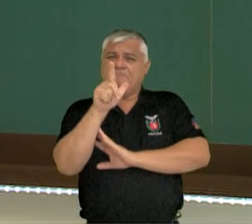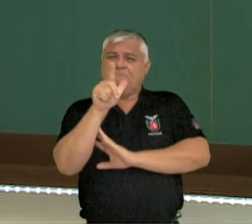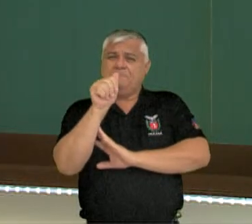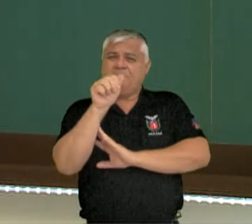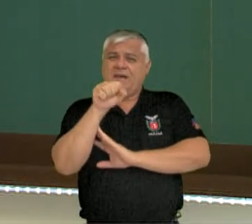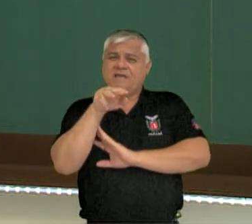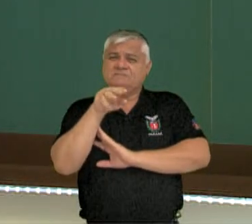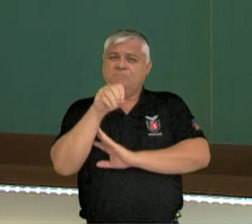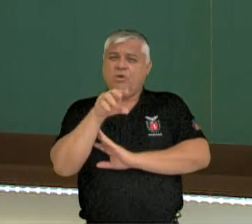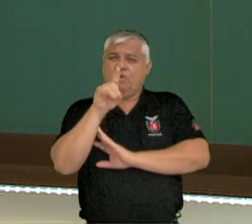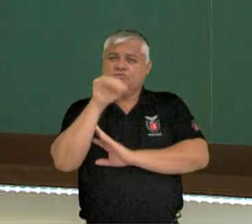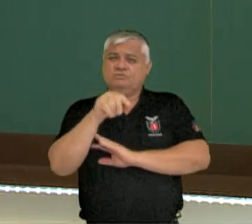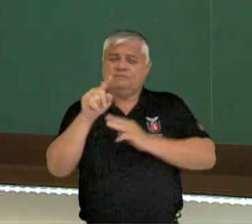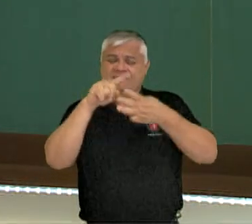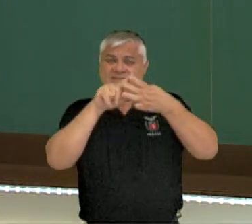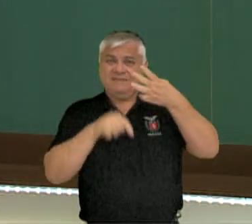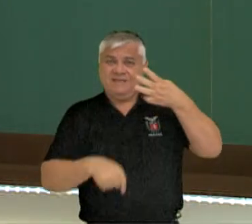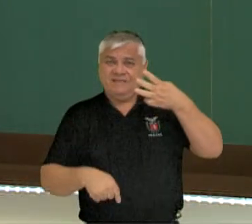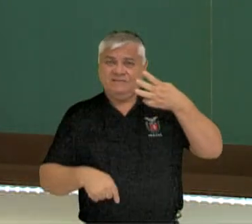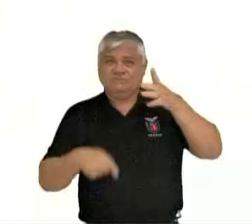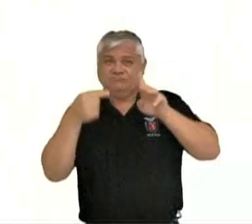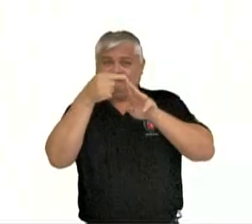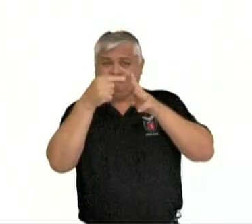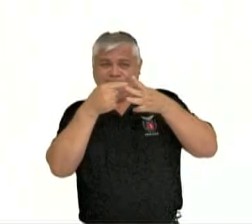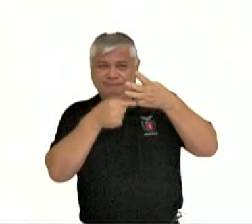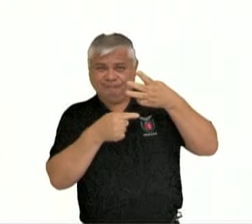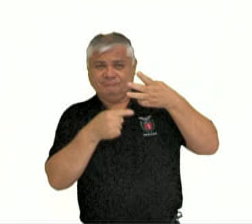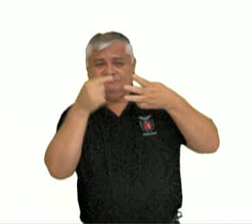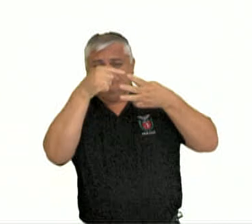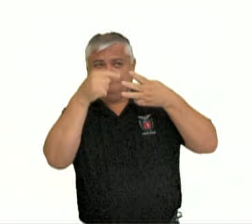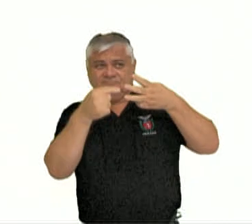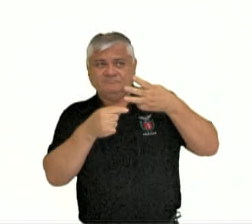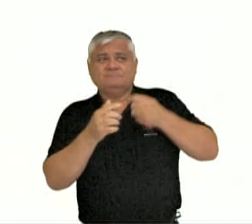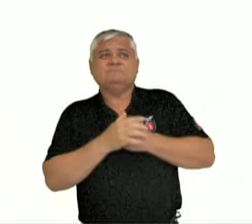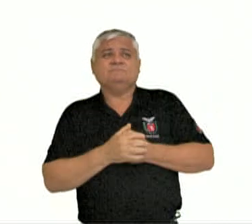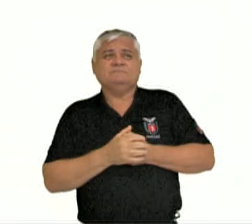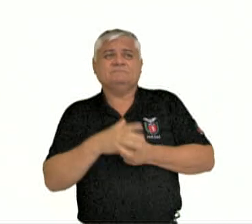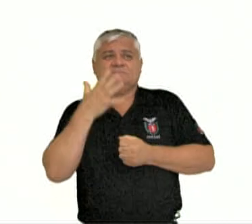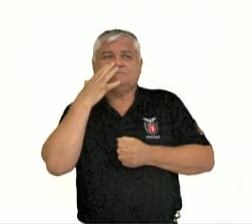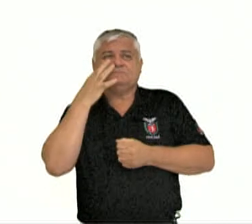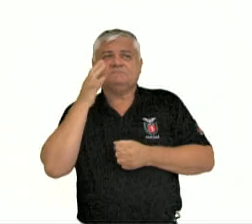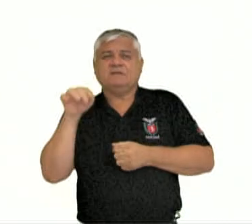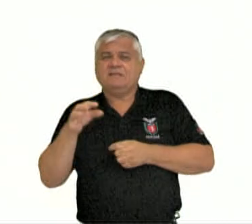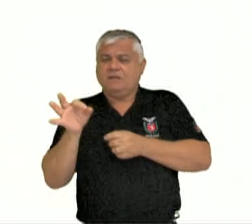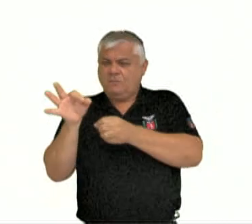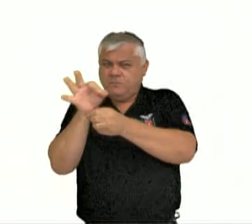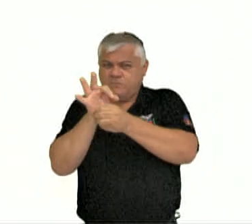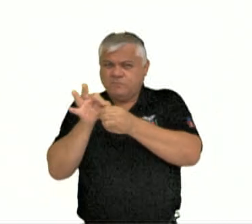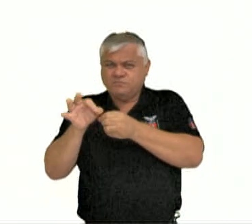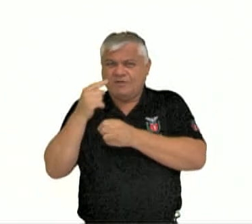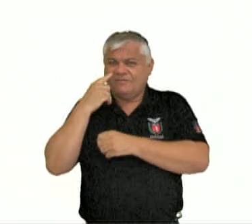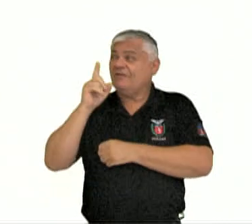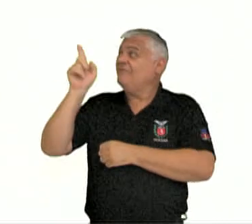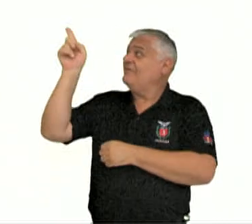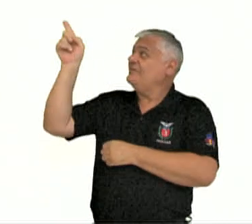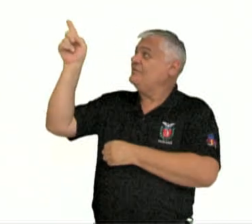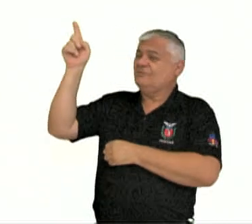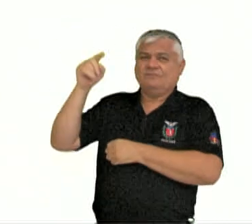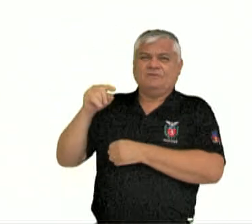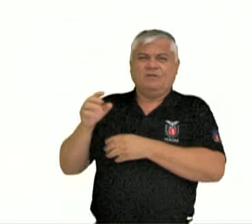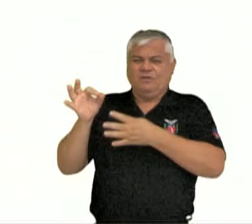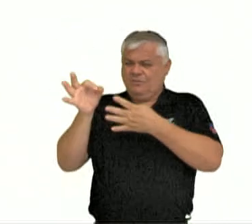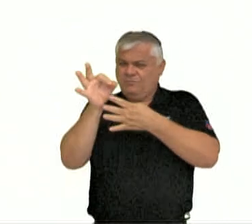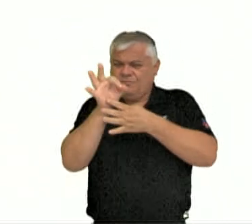vamos ter 3 tipos de Plasmodium. O Plasmodium malariae, ele ocasiona na